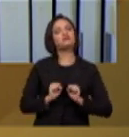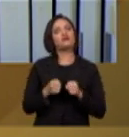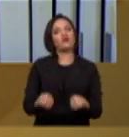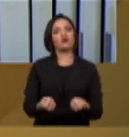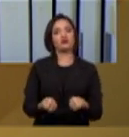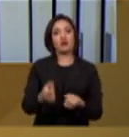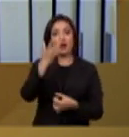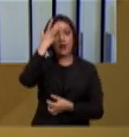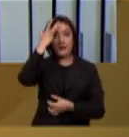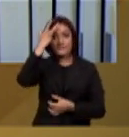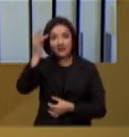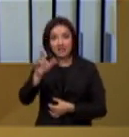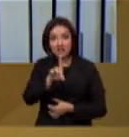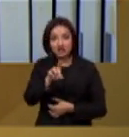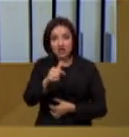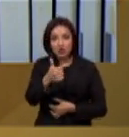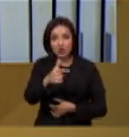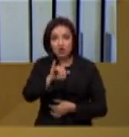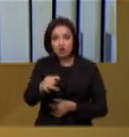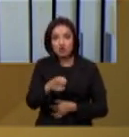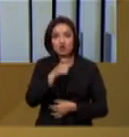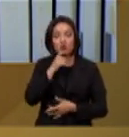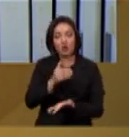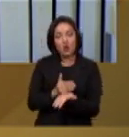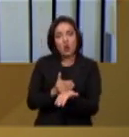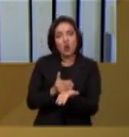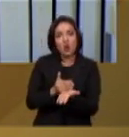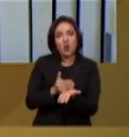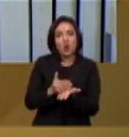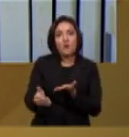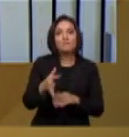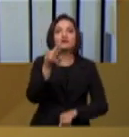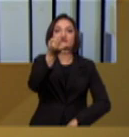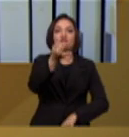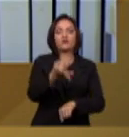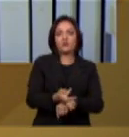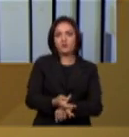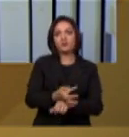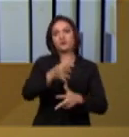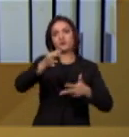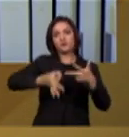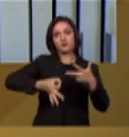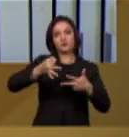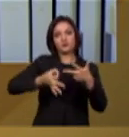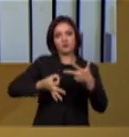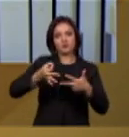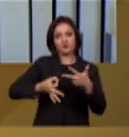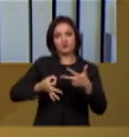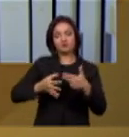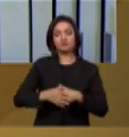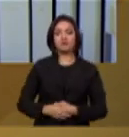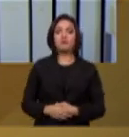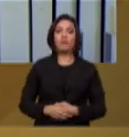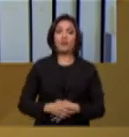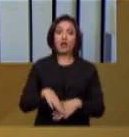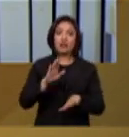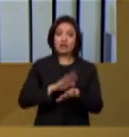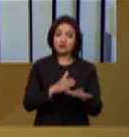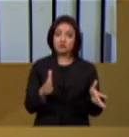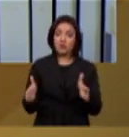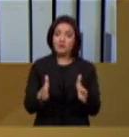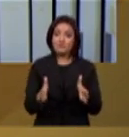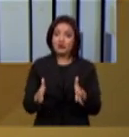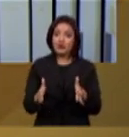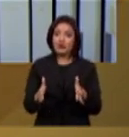dia 2 de julho, terá início o recesso legal forense do Tribunal. Nesse período, os